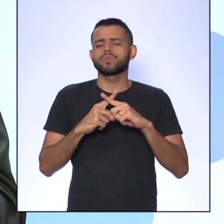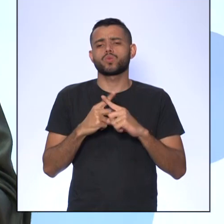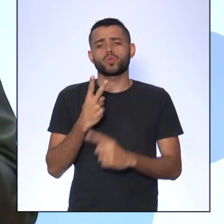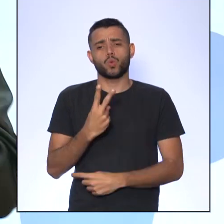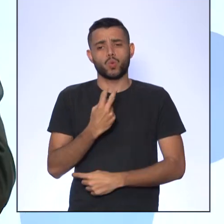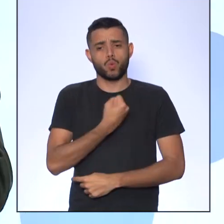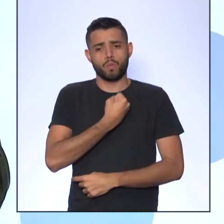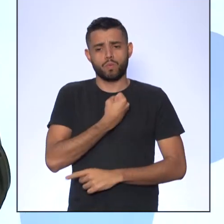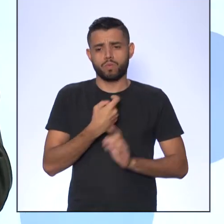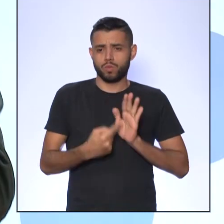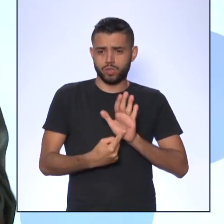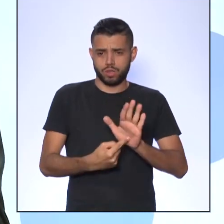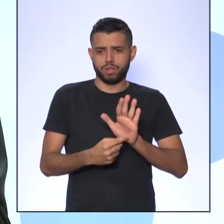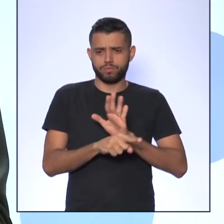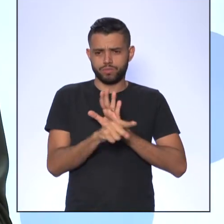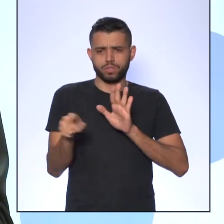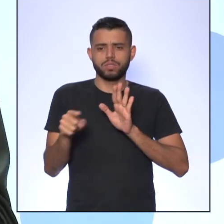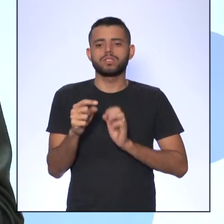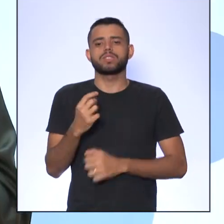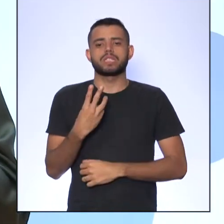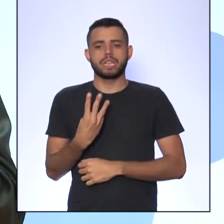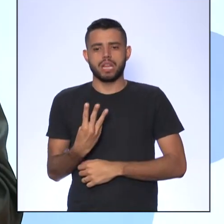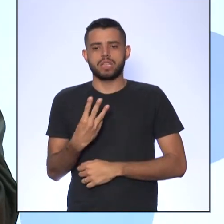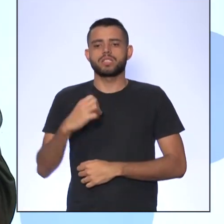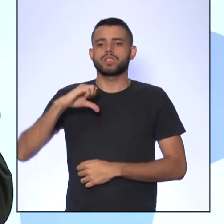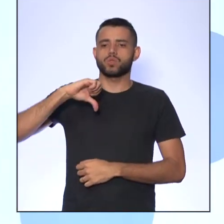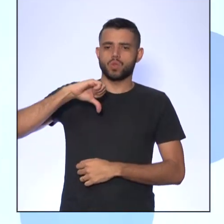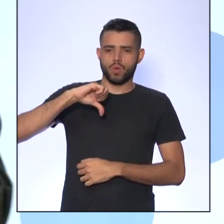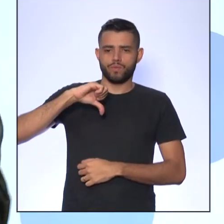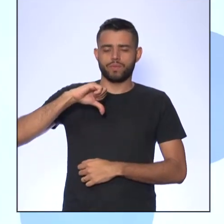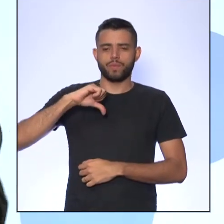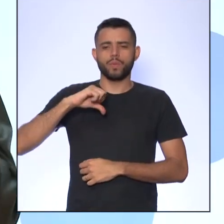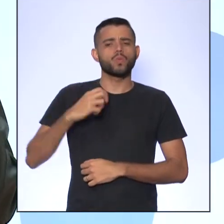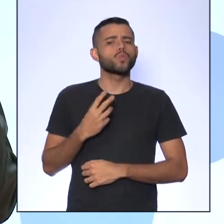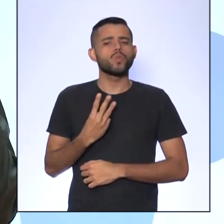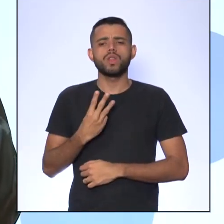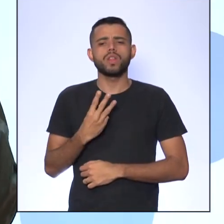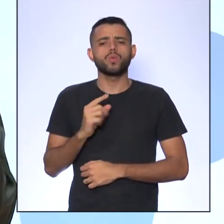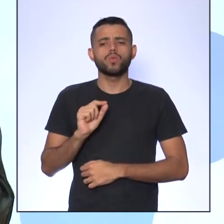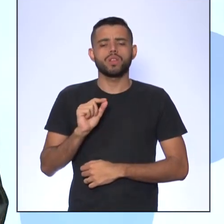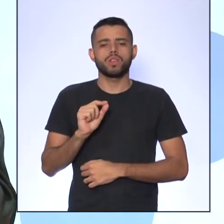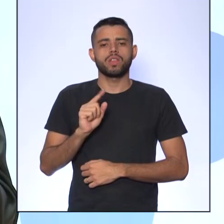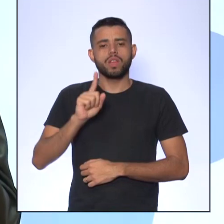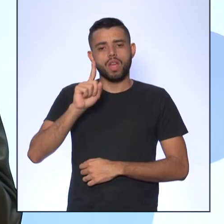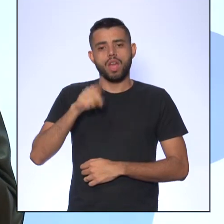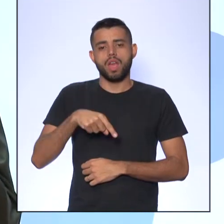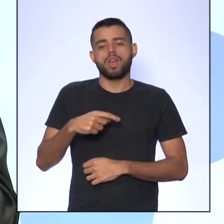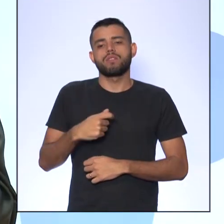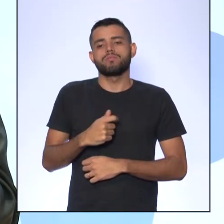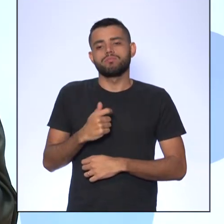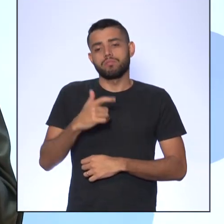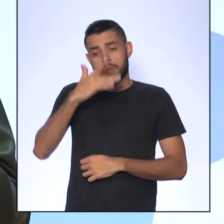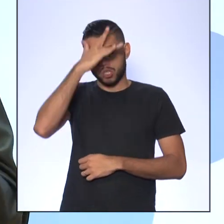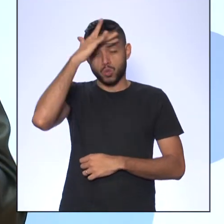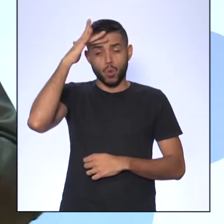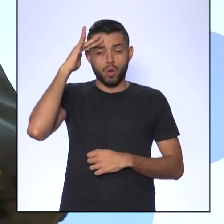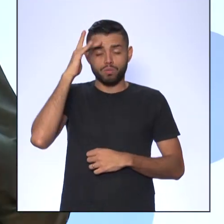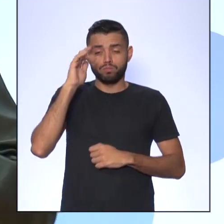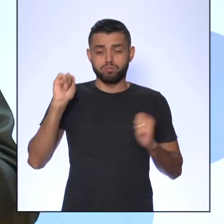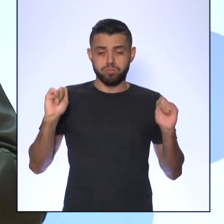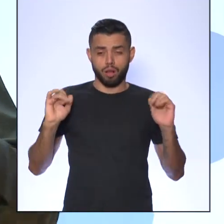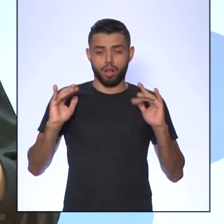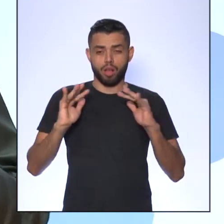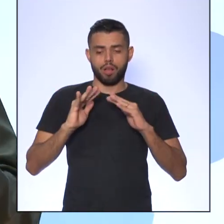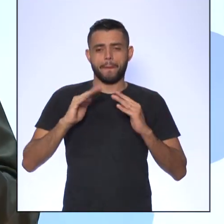para vocês, o 3 e o 9. O 3 representa, digamos, uma lotação mínima, né? Um valor aí que as